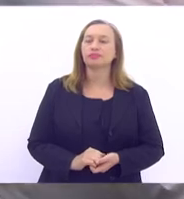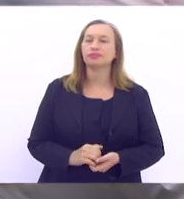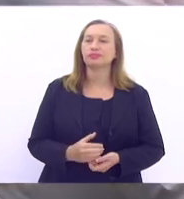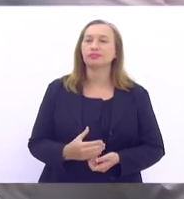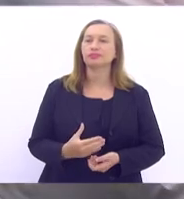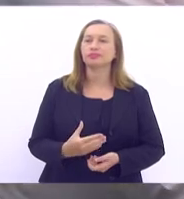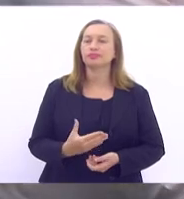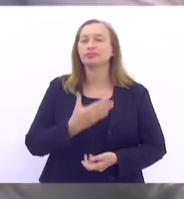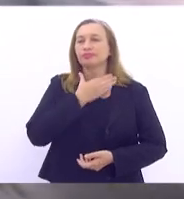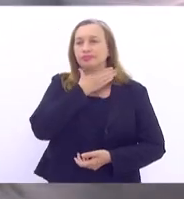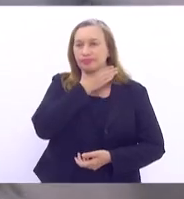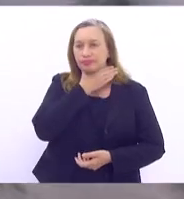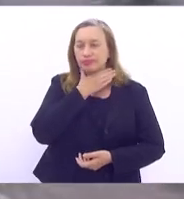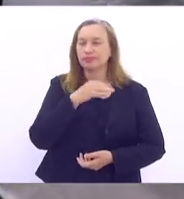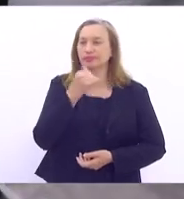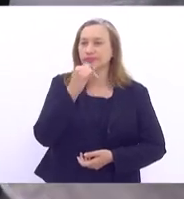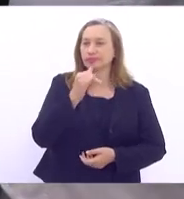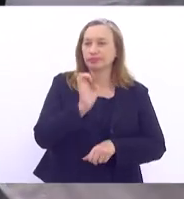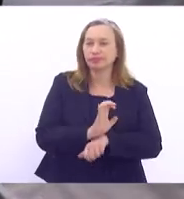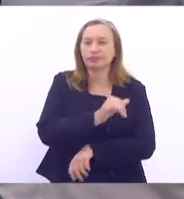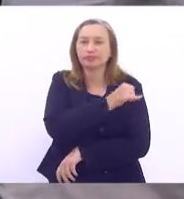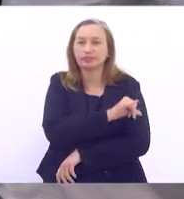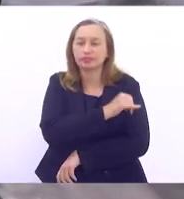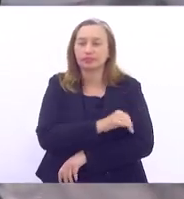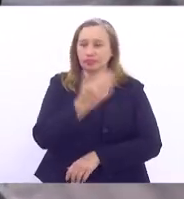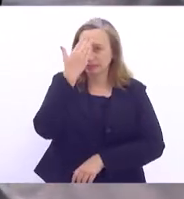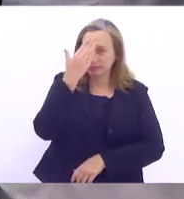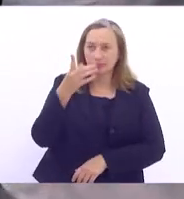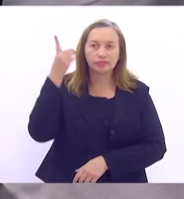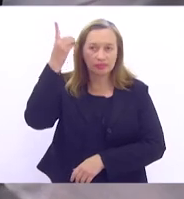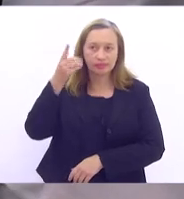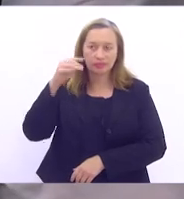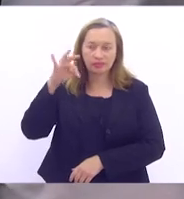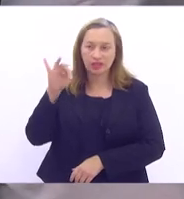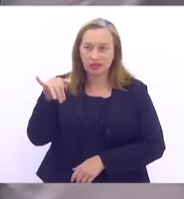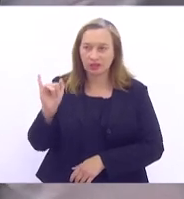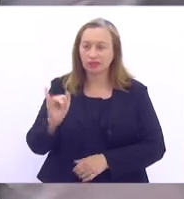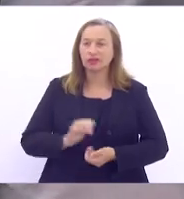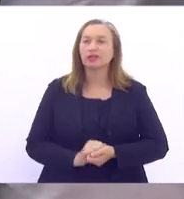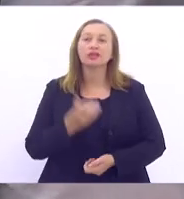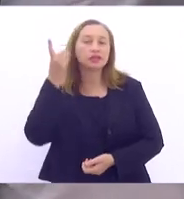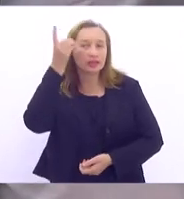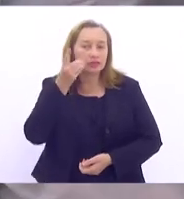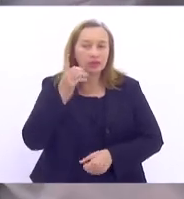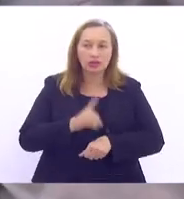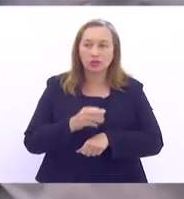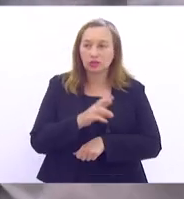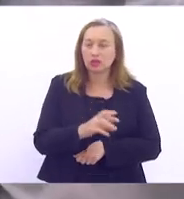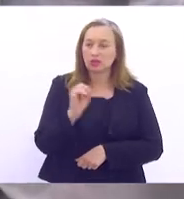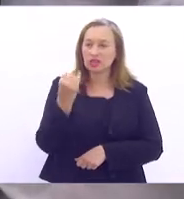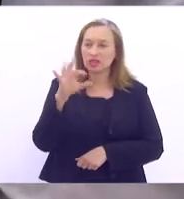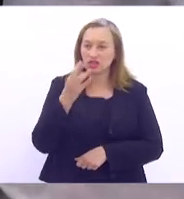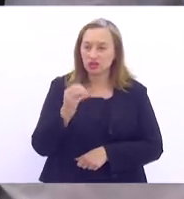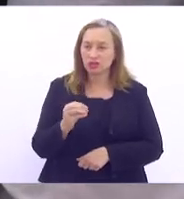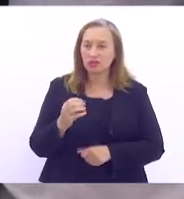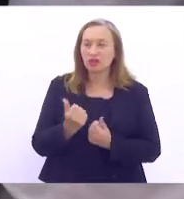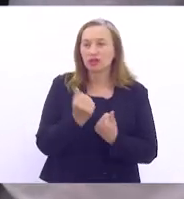que assola todo o Estado do Rio. Obrigado, deputado Tandi. Fala, meu irmão. Deputado doutor Serginho, vice-presidente da comissão.